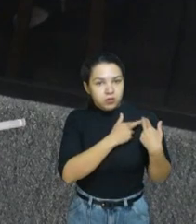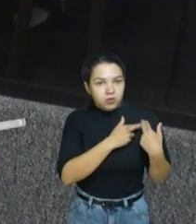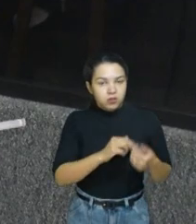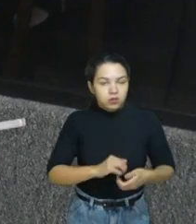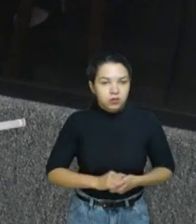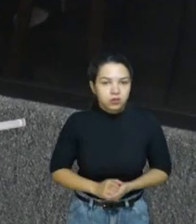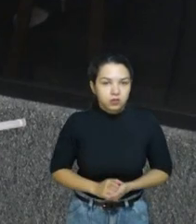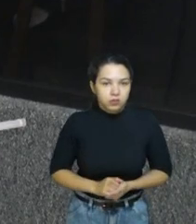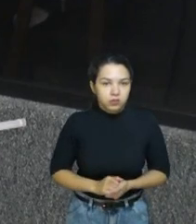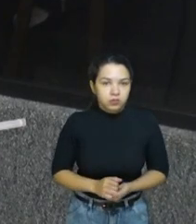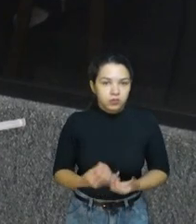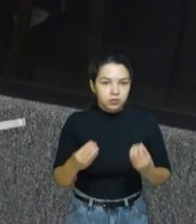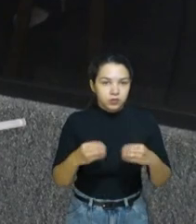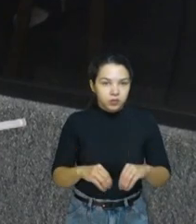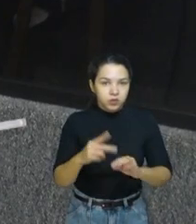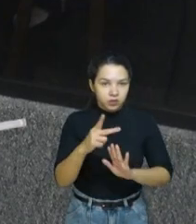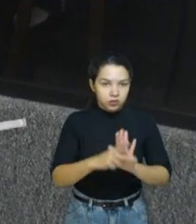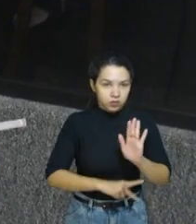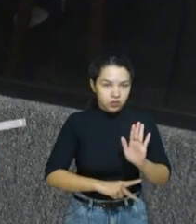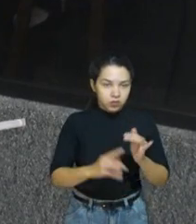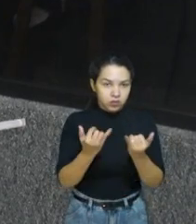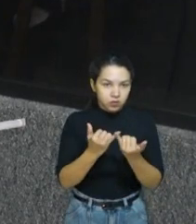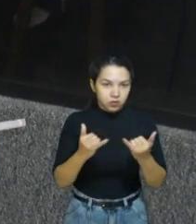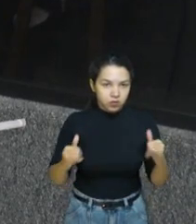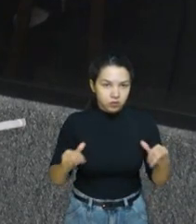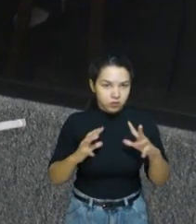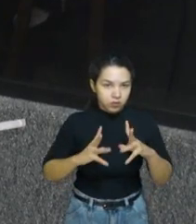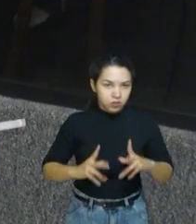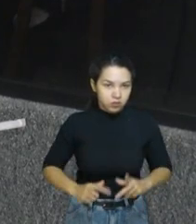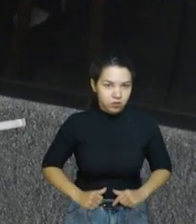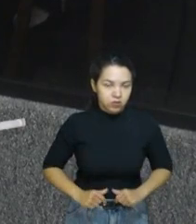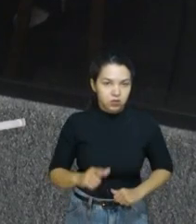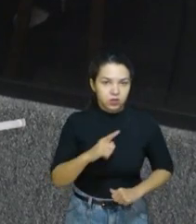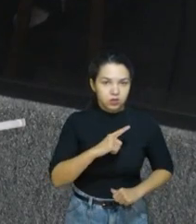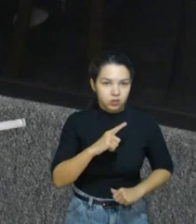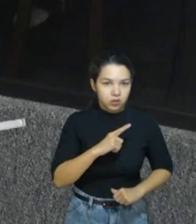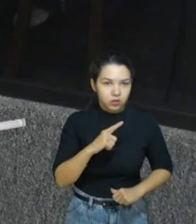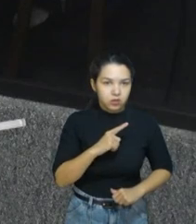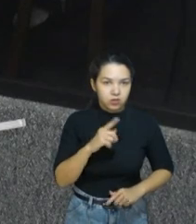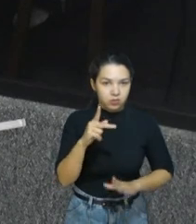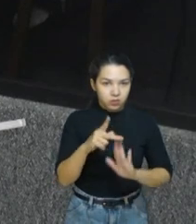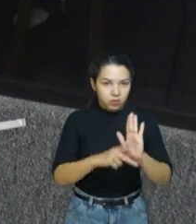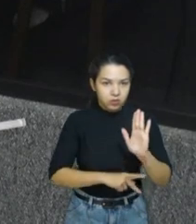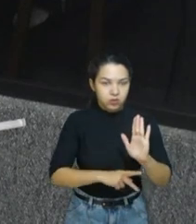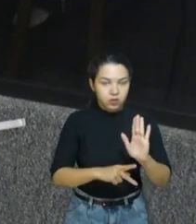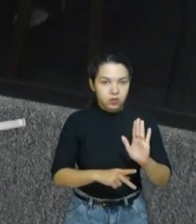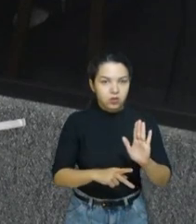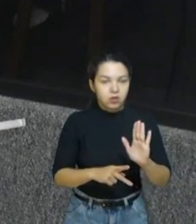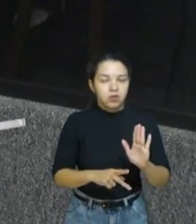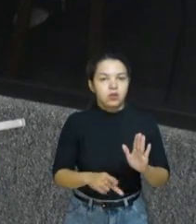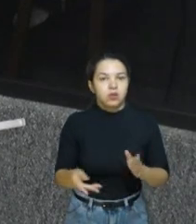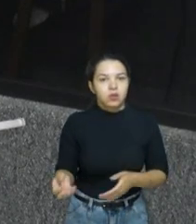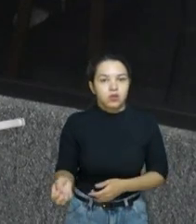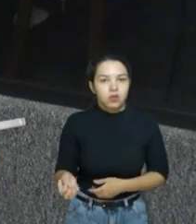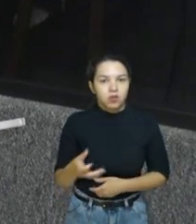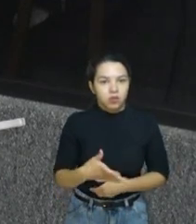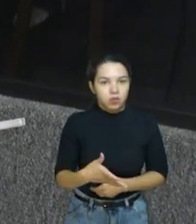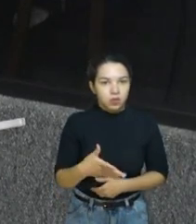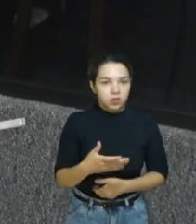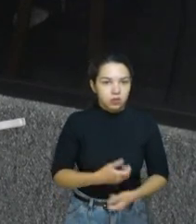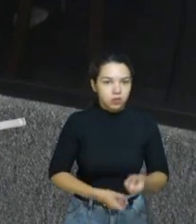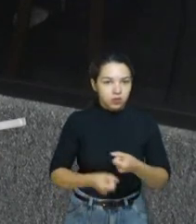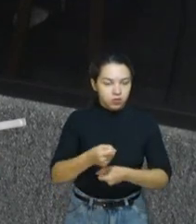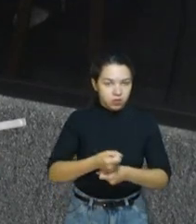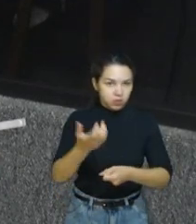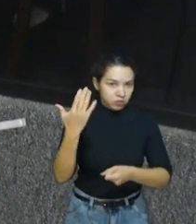por fim, ainda inserido no projeto Energia Limpa, inclui-se a iniciativa do projeto Luminotécnico. Esse projeto teve início no final do